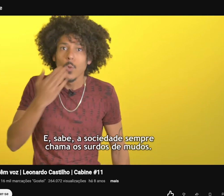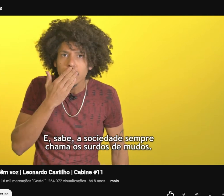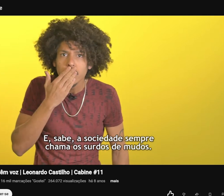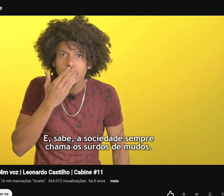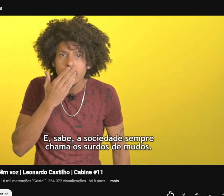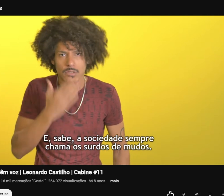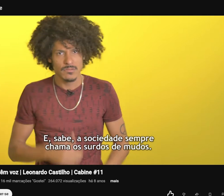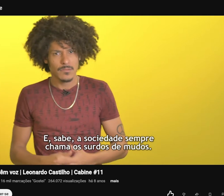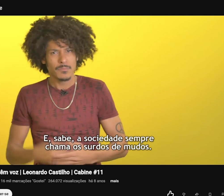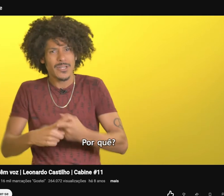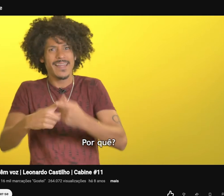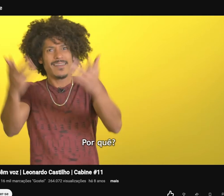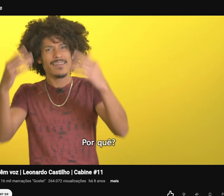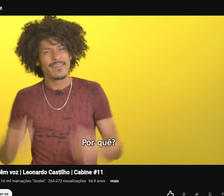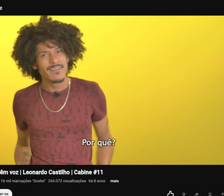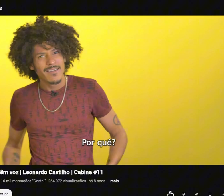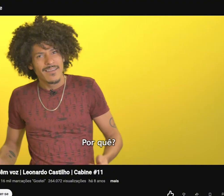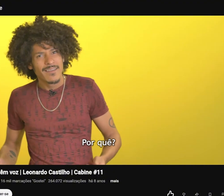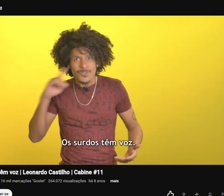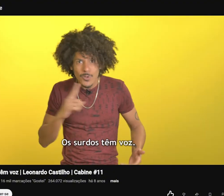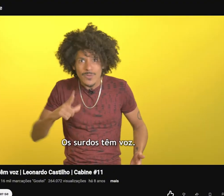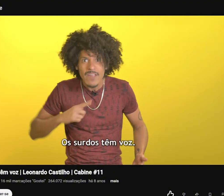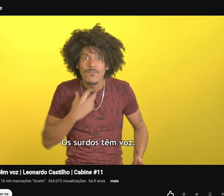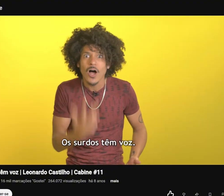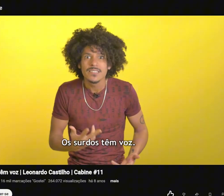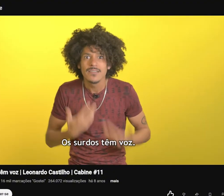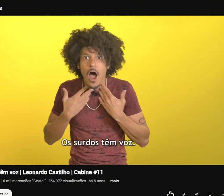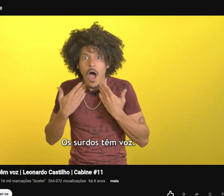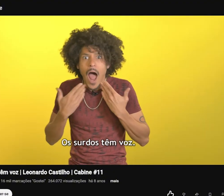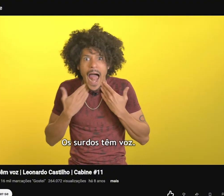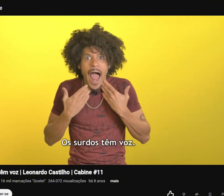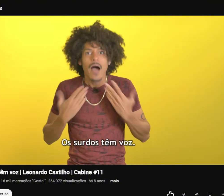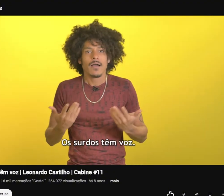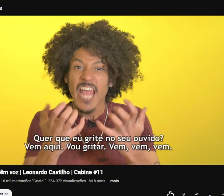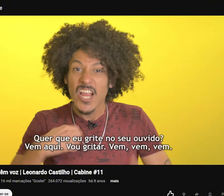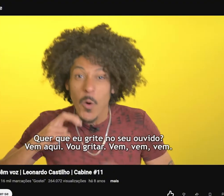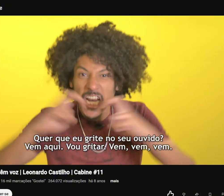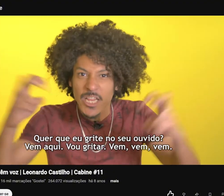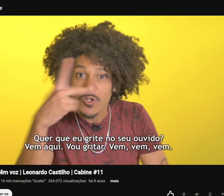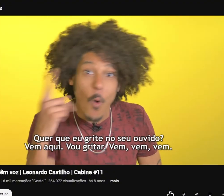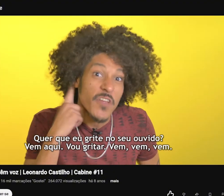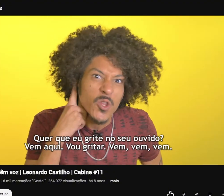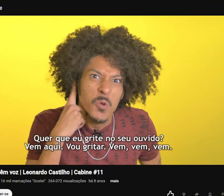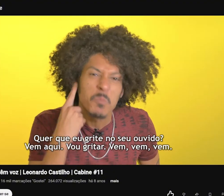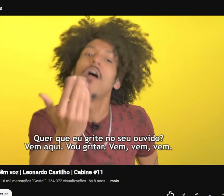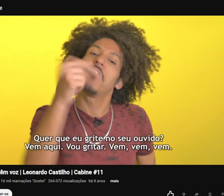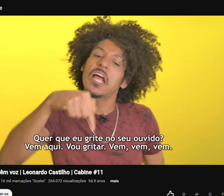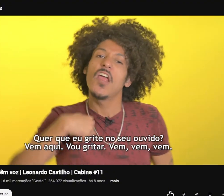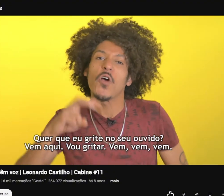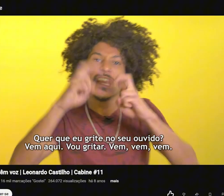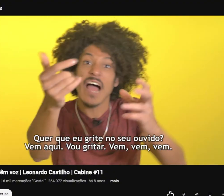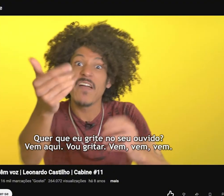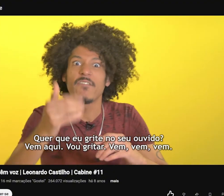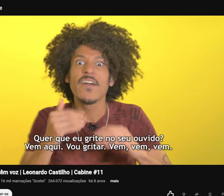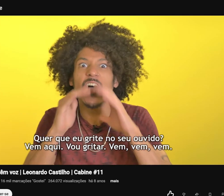de mudos. Por quê? Surdo tem voz. Queria eu grito de ouvido. E aqui